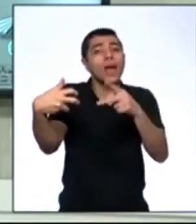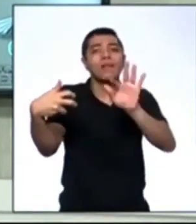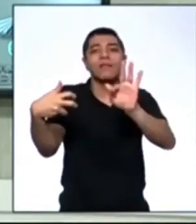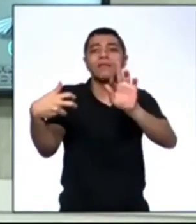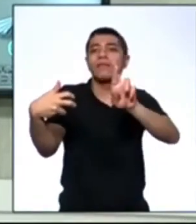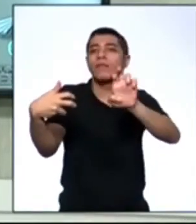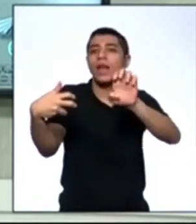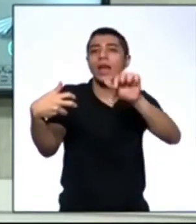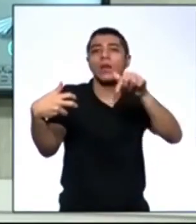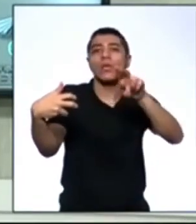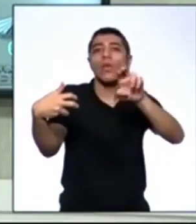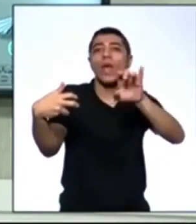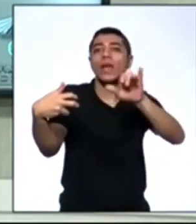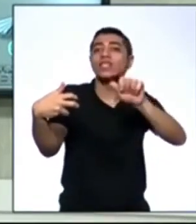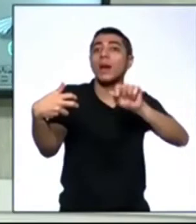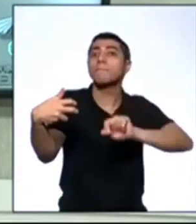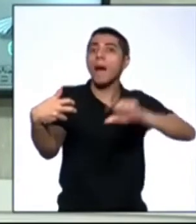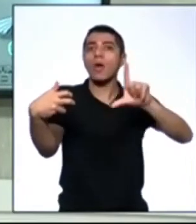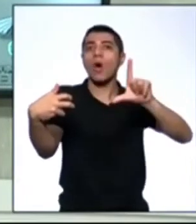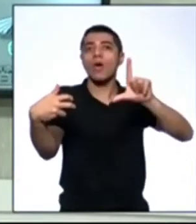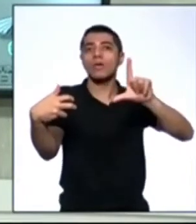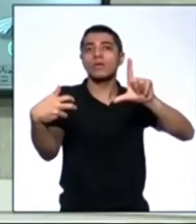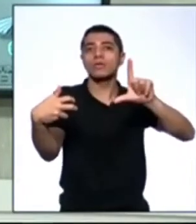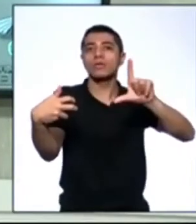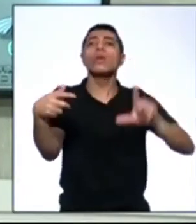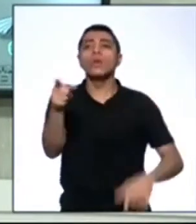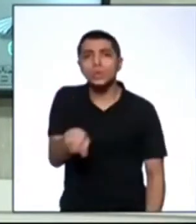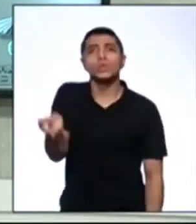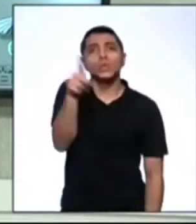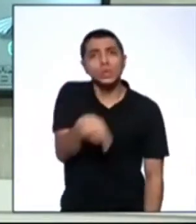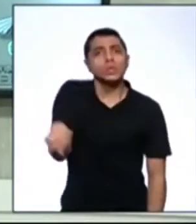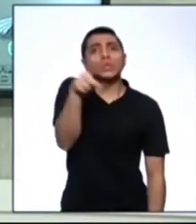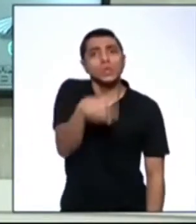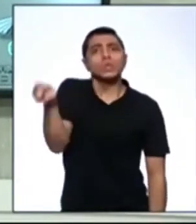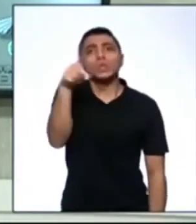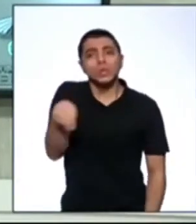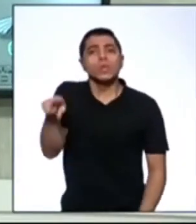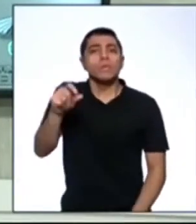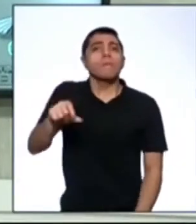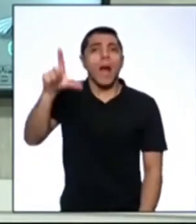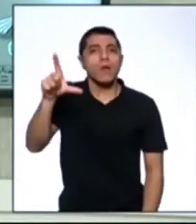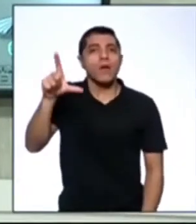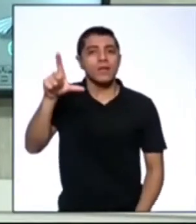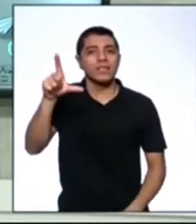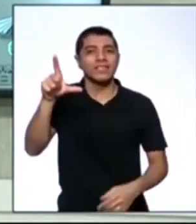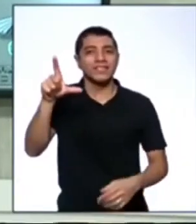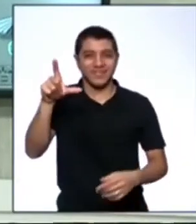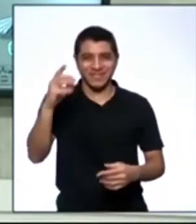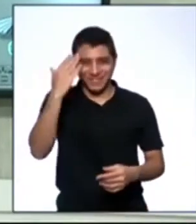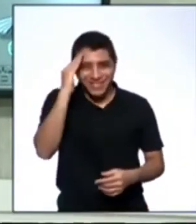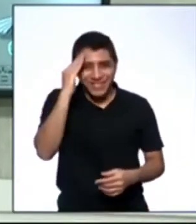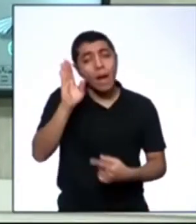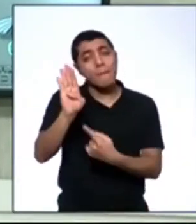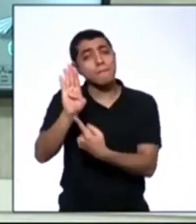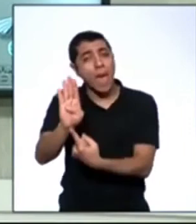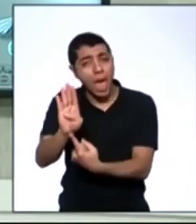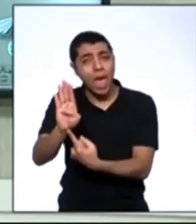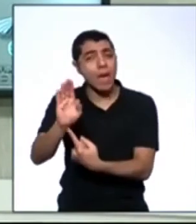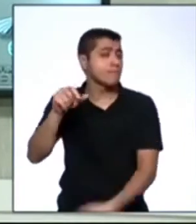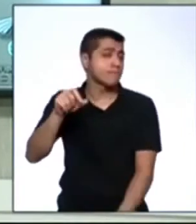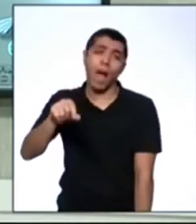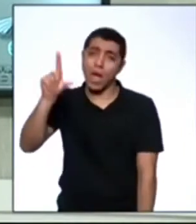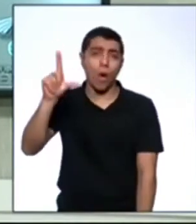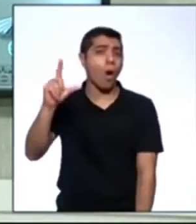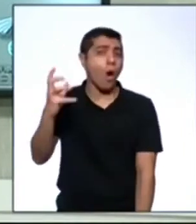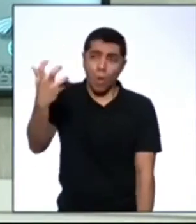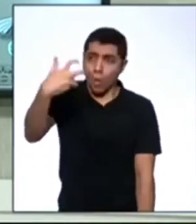o dobro do que gira a engrenagem A, porque o seu raio é a metade. O inverso da metade é 2,